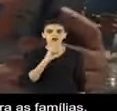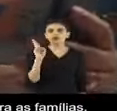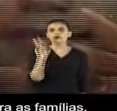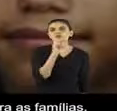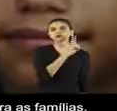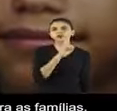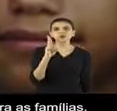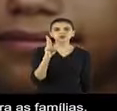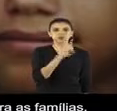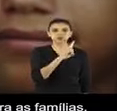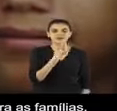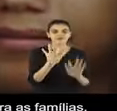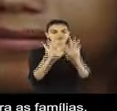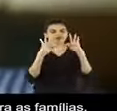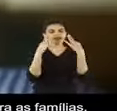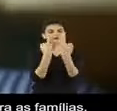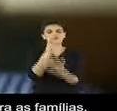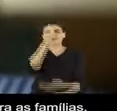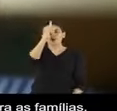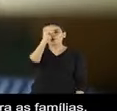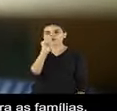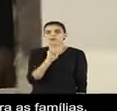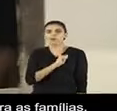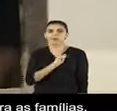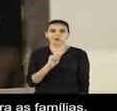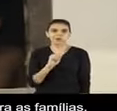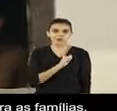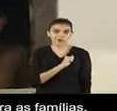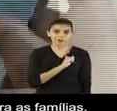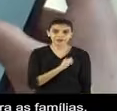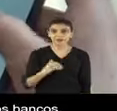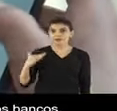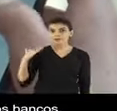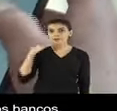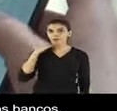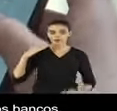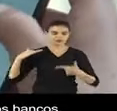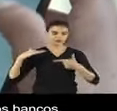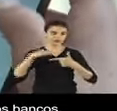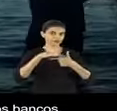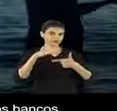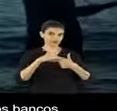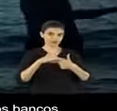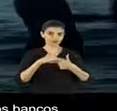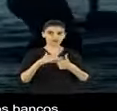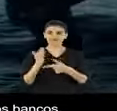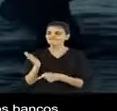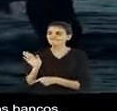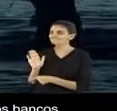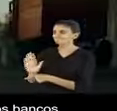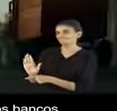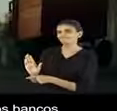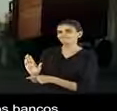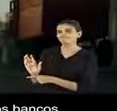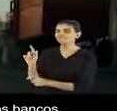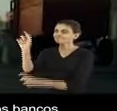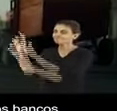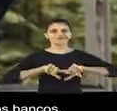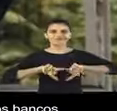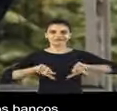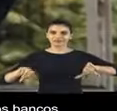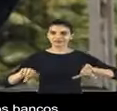que pagou o auxílio emergencial e trouxe alívio para as famílias. O banco digital que fez milhões de